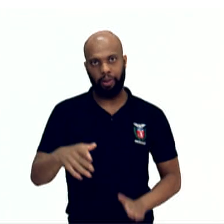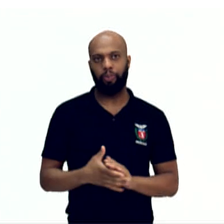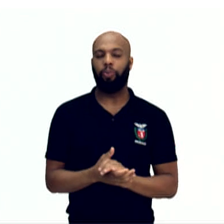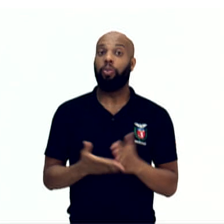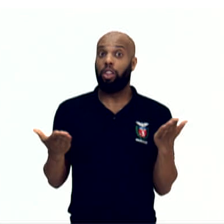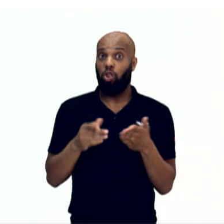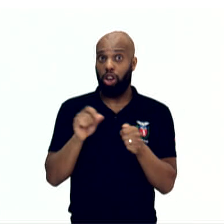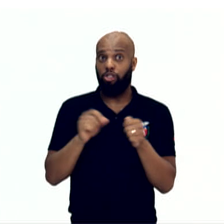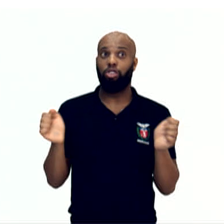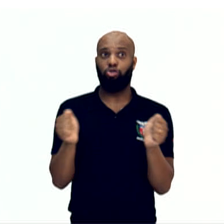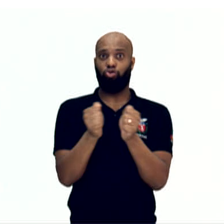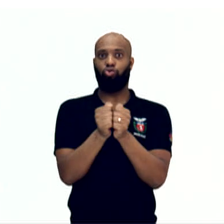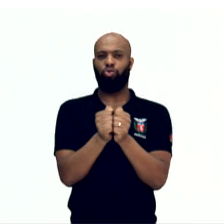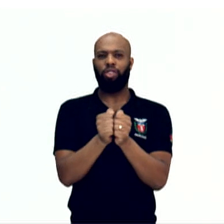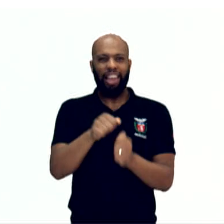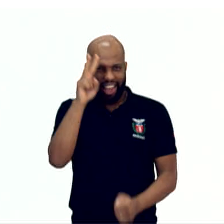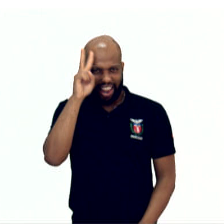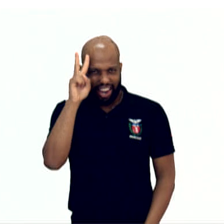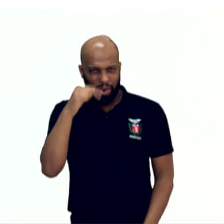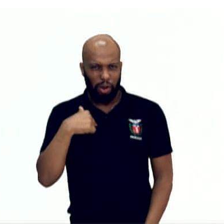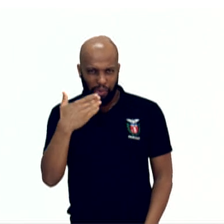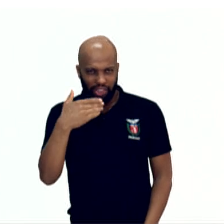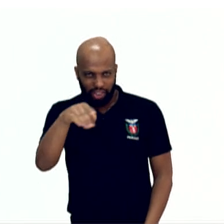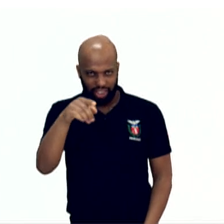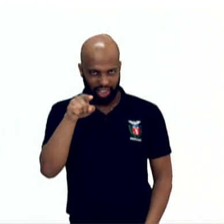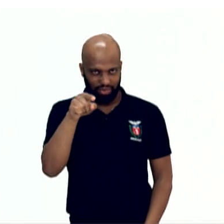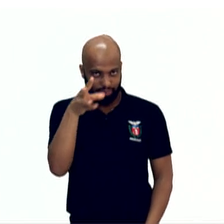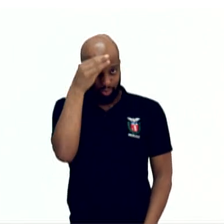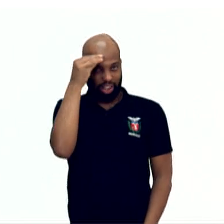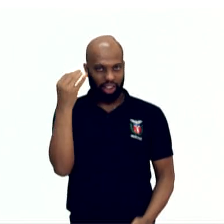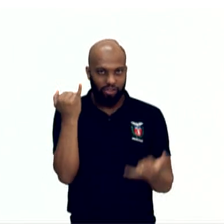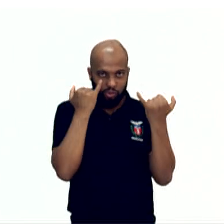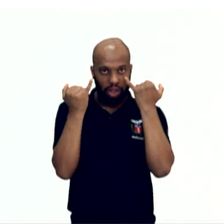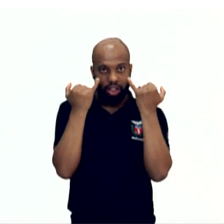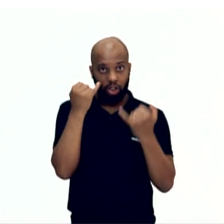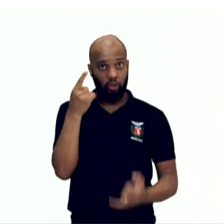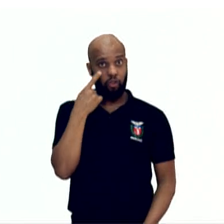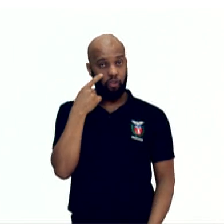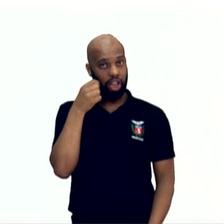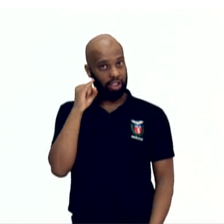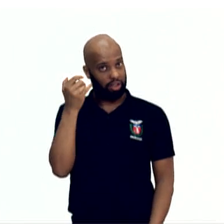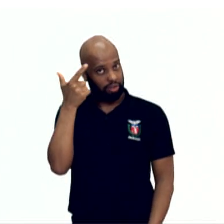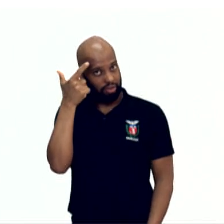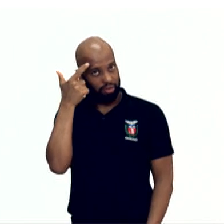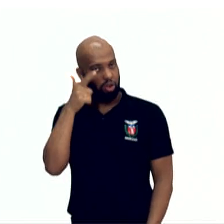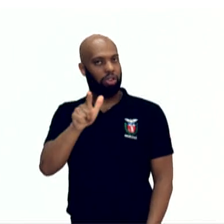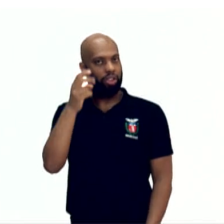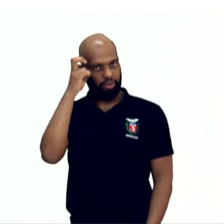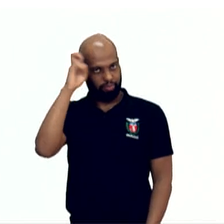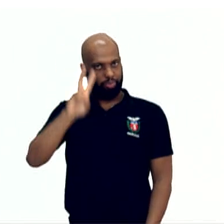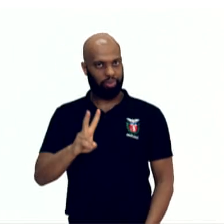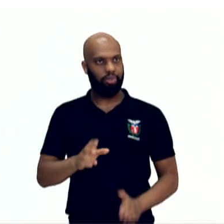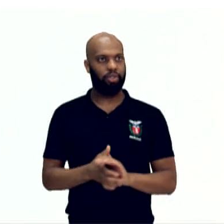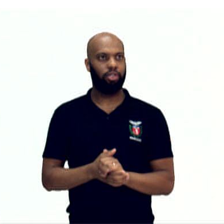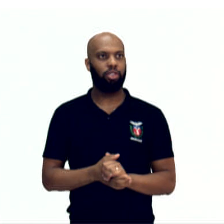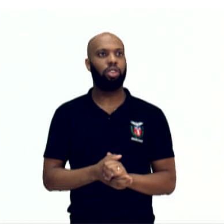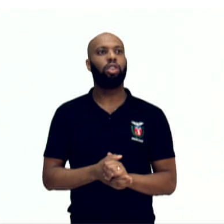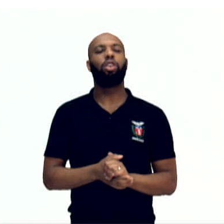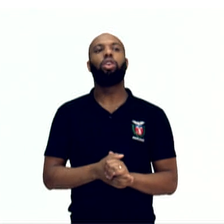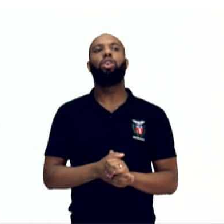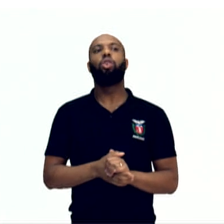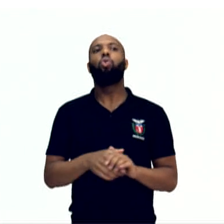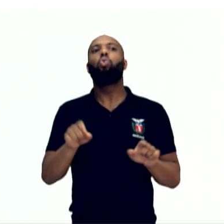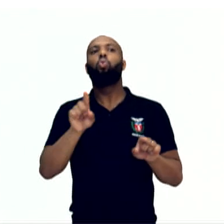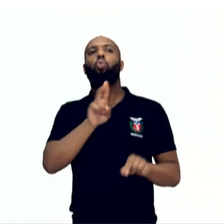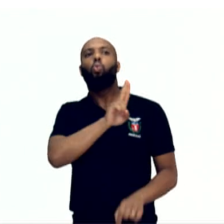aqui. Lembra que eu pedi para vocês guardarem isso aqui? Vamos ver se vocês são espertos. Qual o nome do registro do Patativa